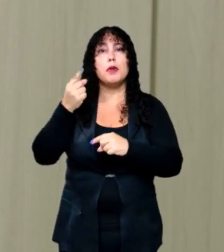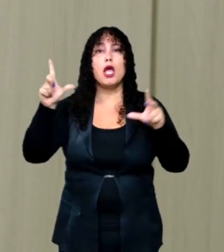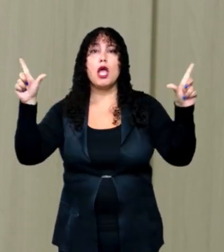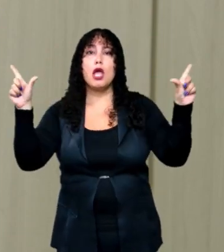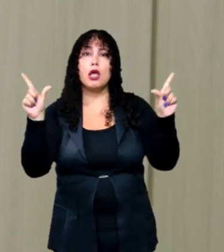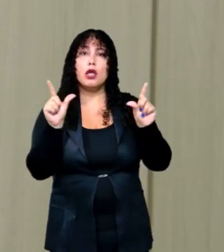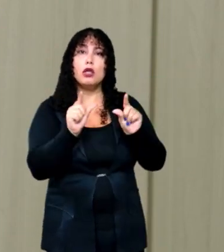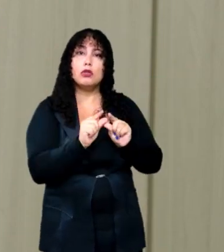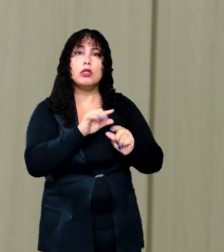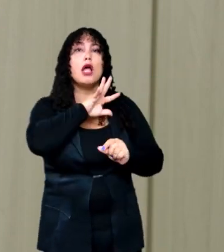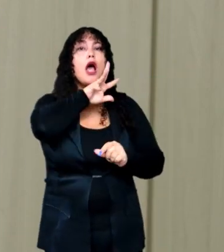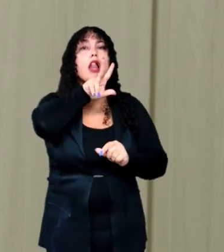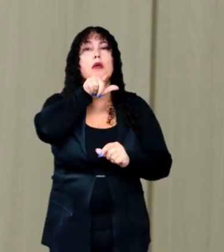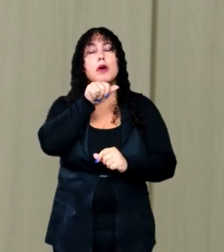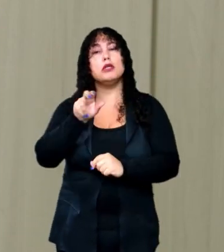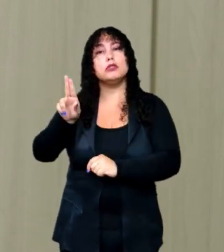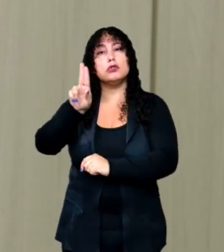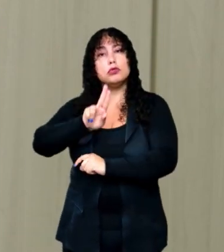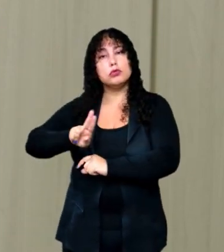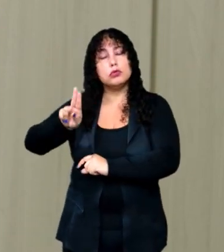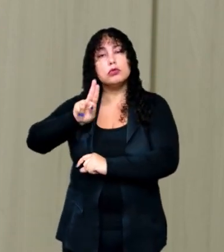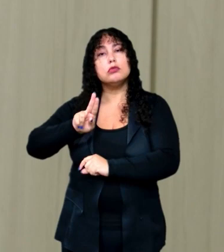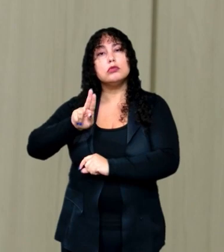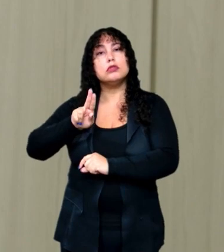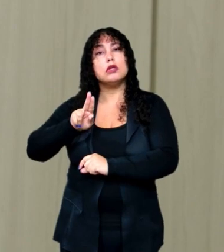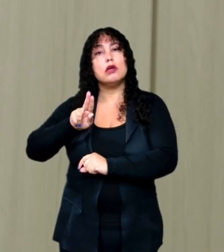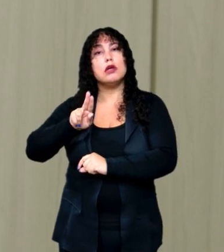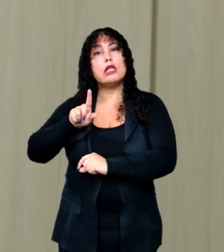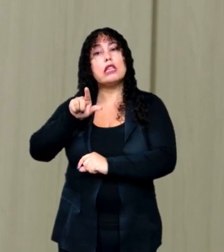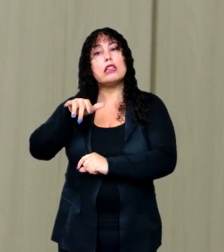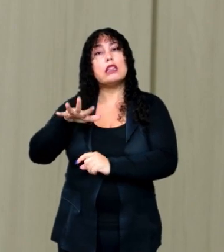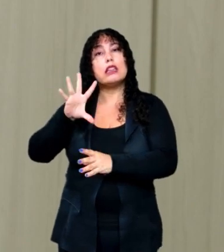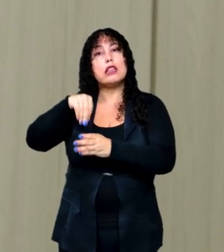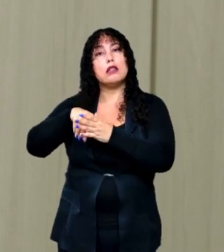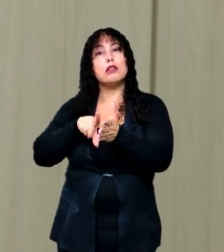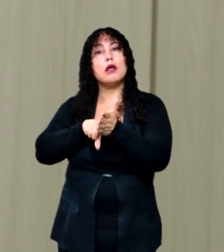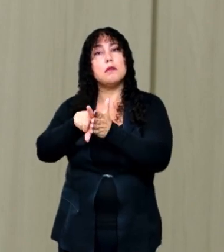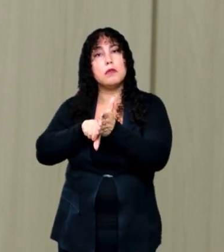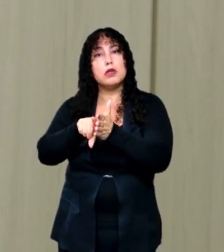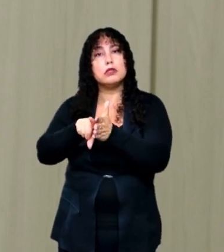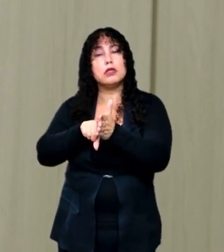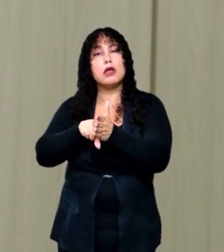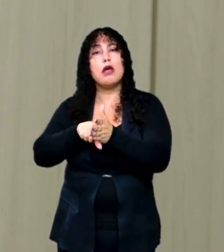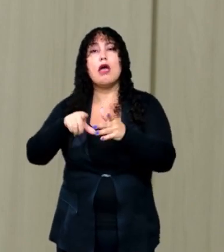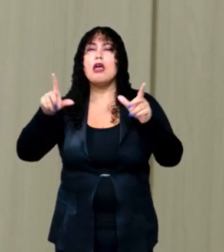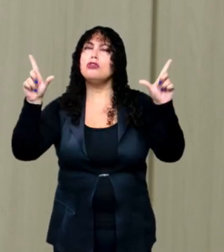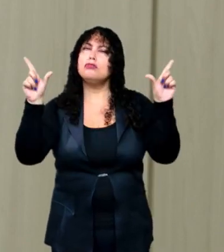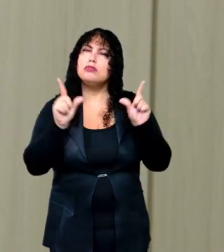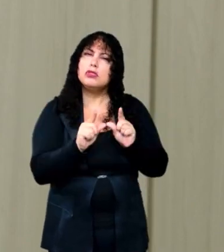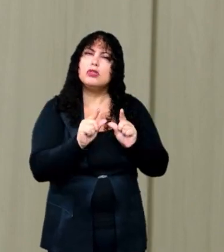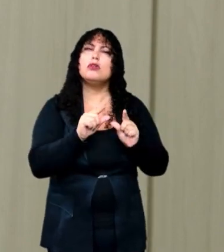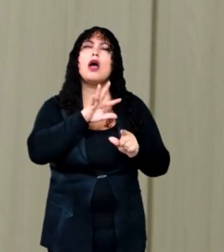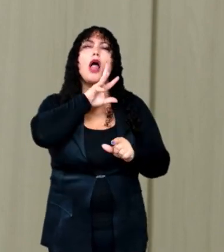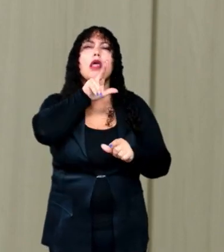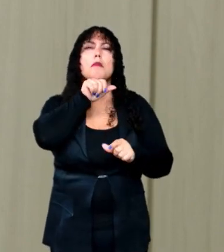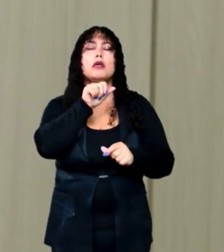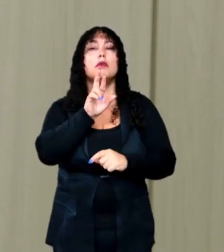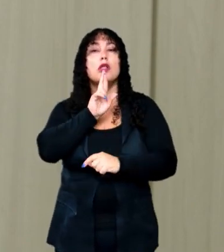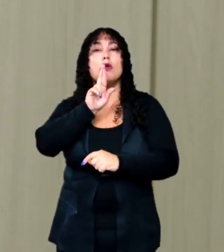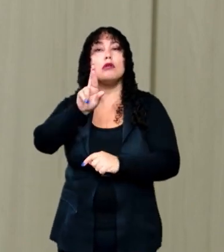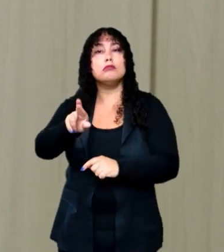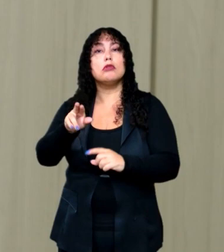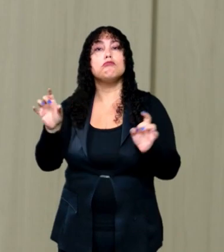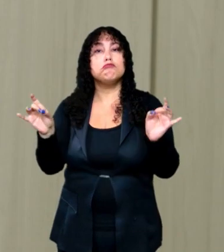do número de animais que são utilizados nessa pesquisa. Então, é utilizar o mínimo possível de animais para ter um resultado